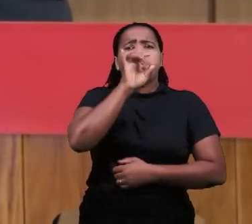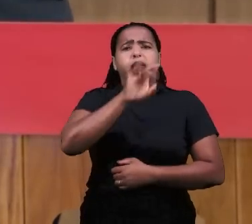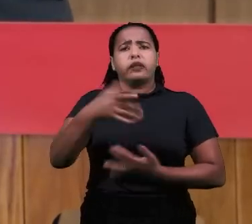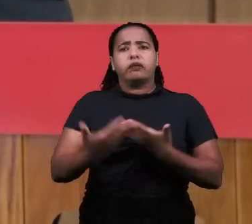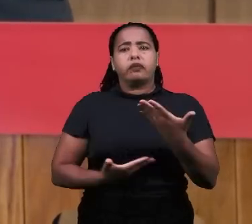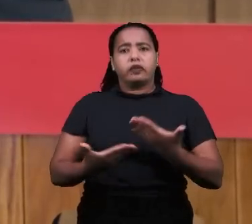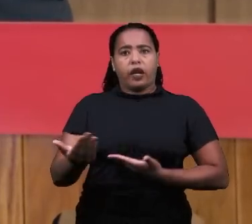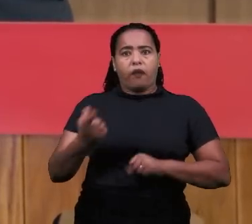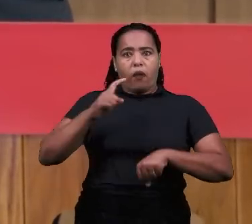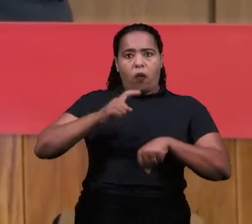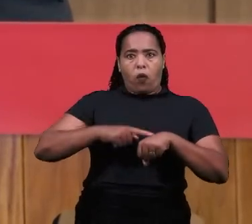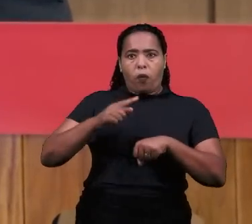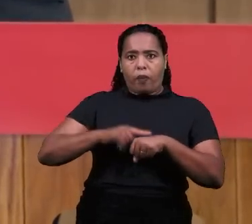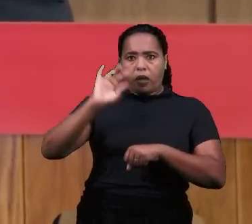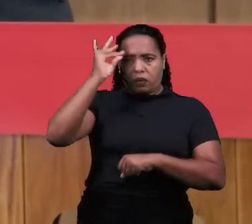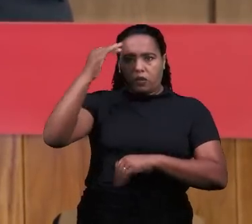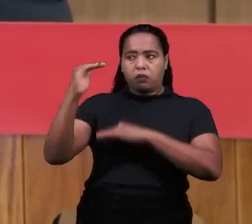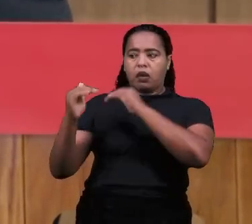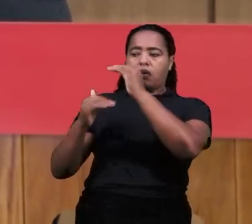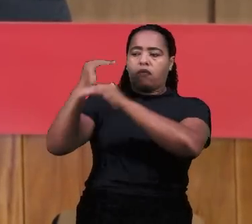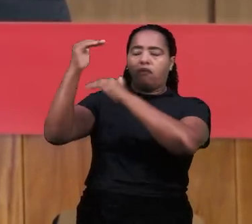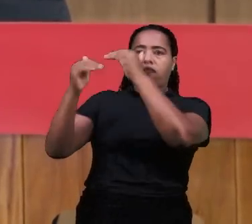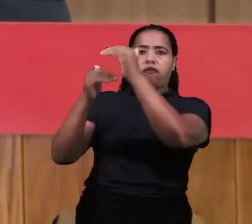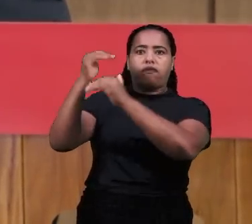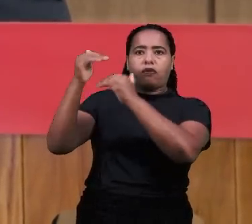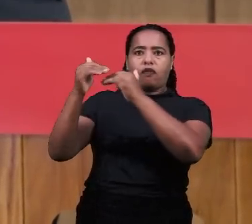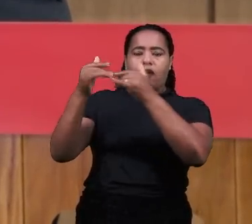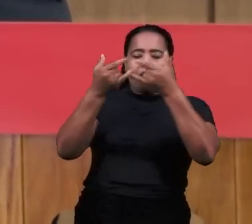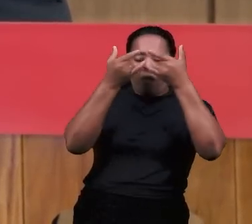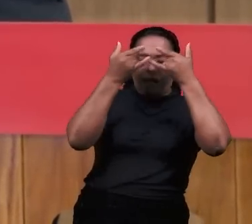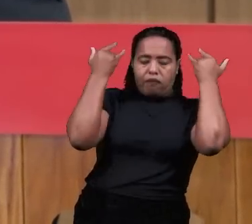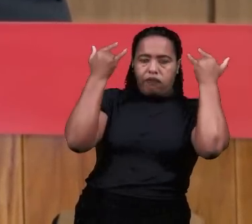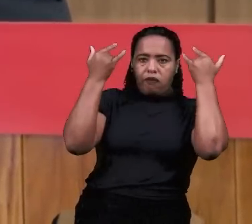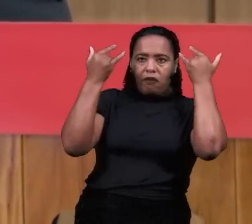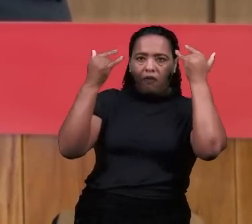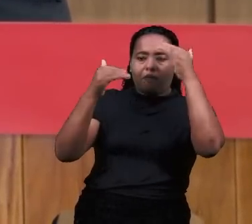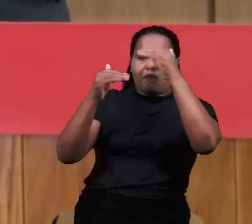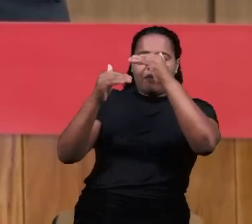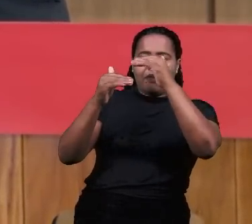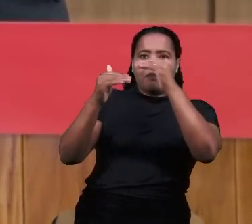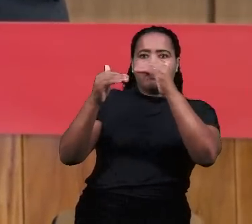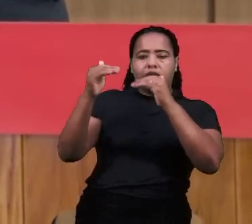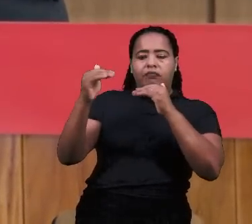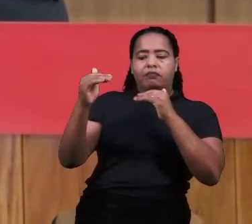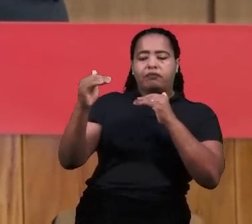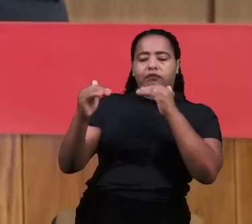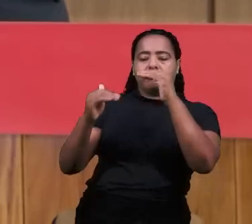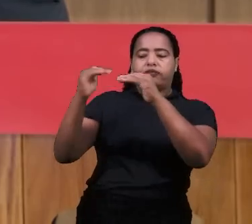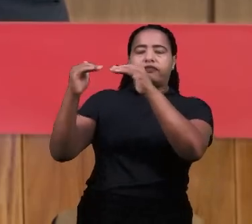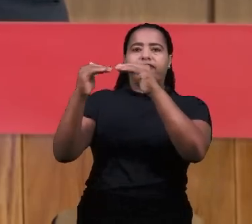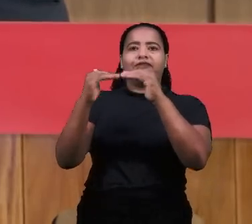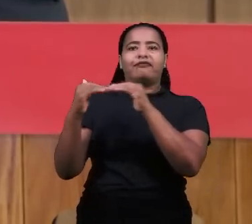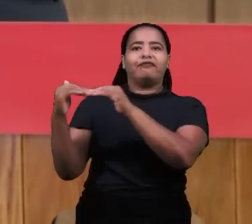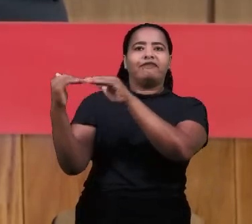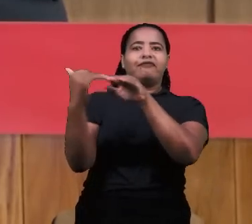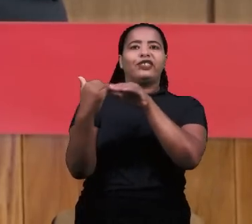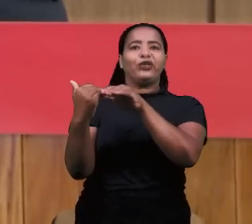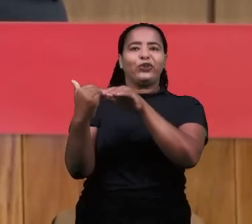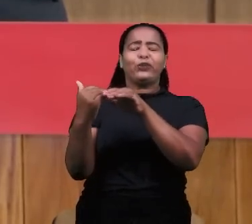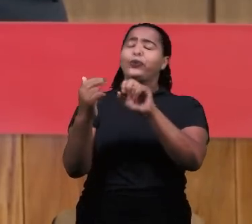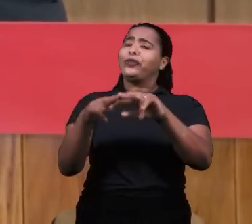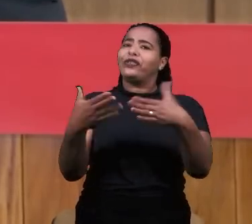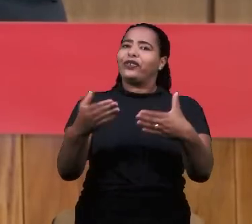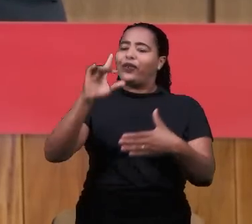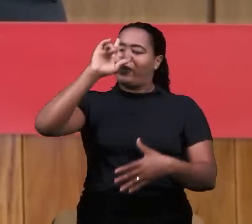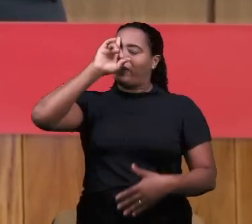espiritual prospera, o material também prospera, porque o nosso Deus é o Deus